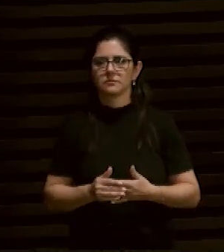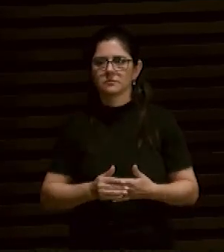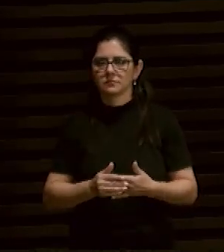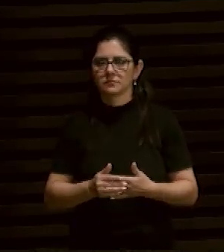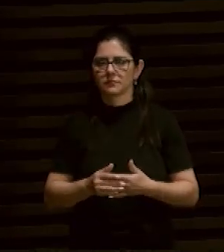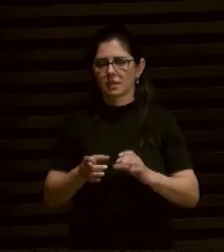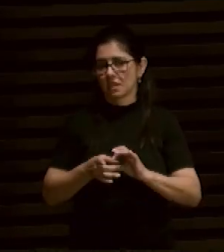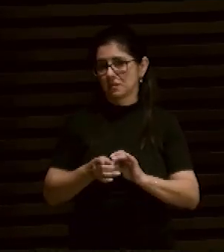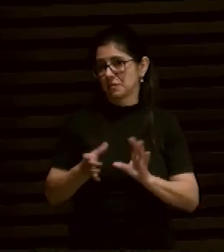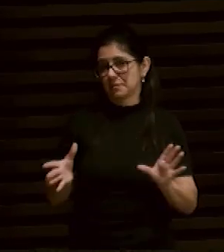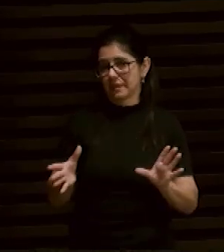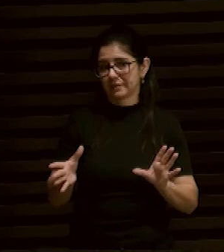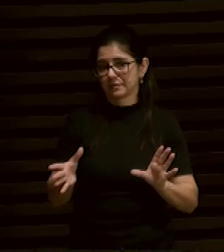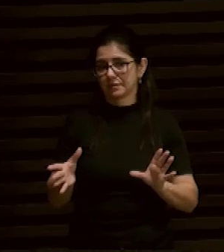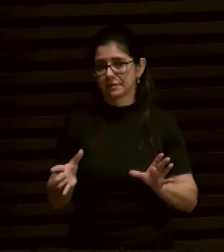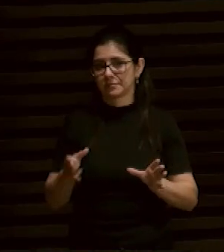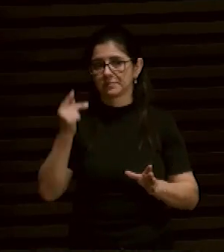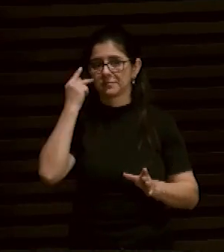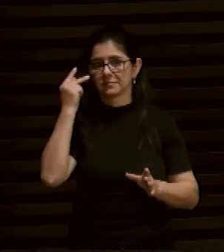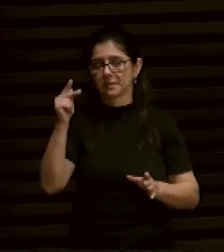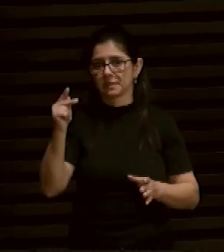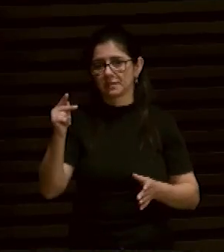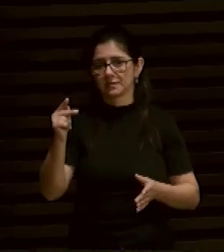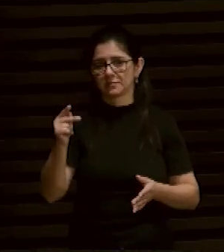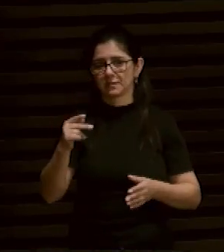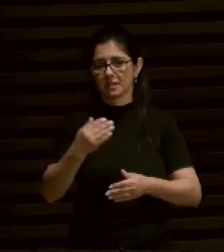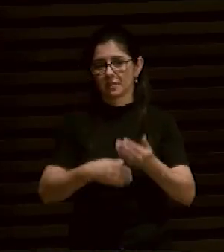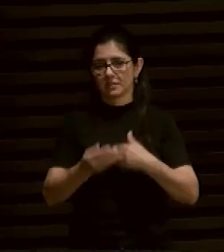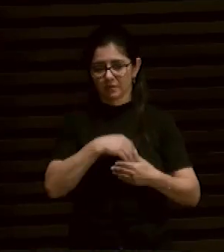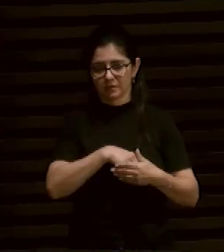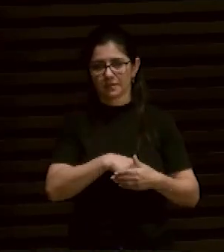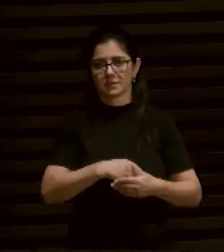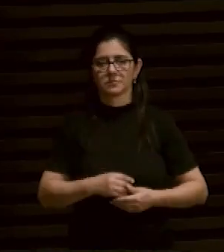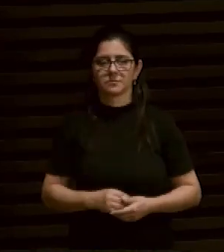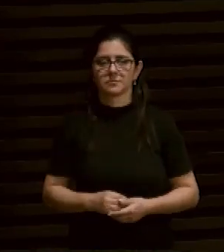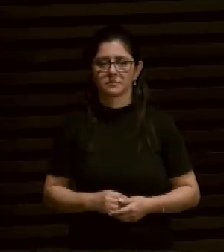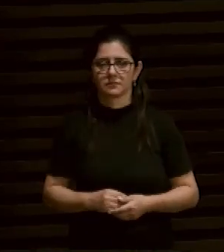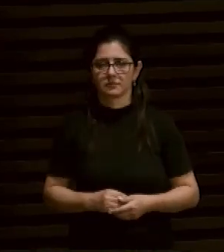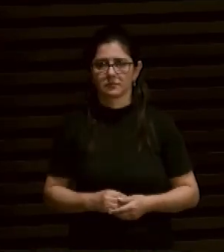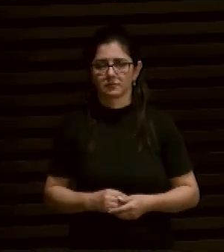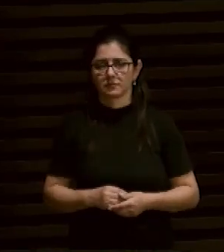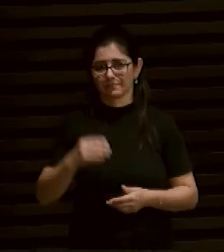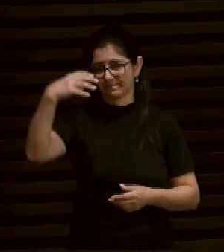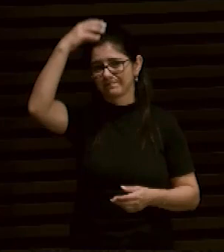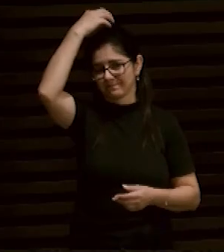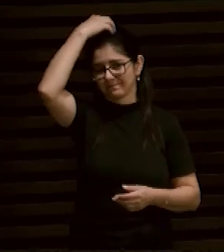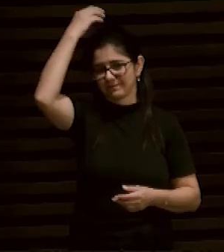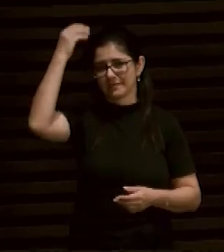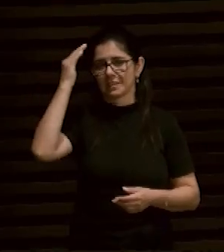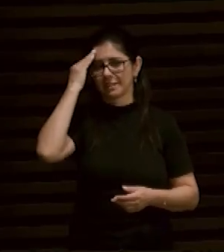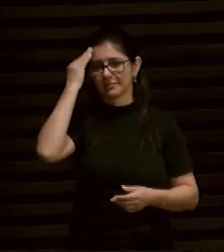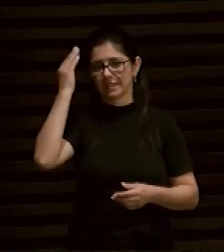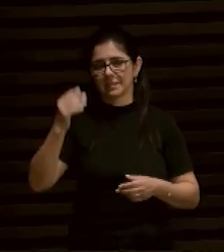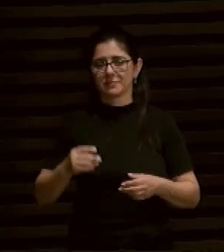seu reino, eu te dou uma chance para entrar na sua vida. Ele entende que ele quem precisa de uma chance. Ele sabe que se